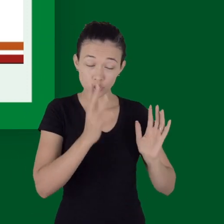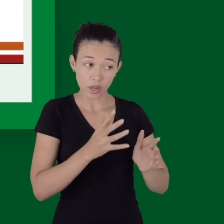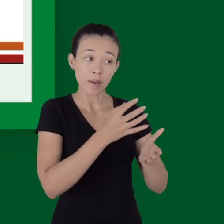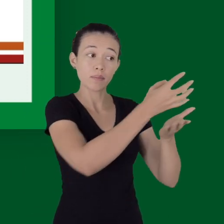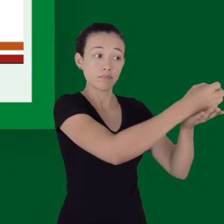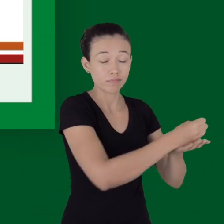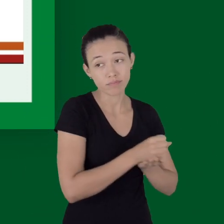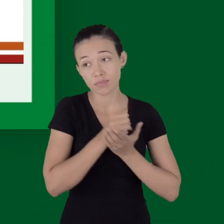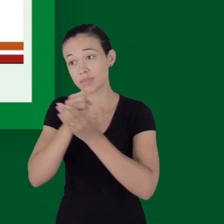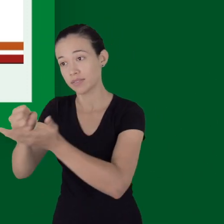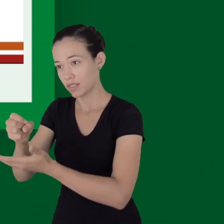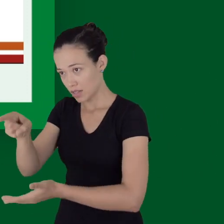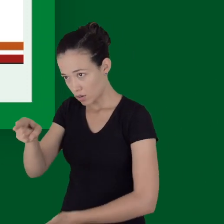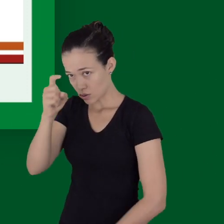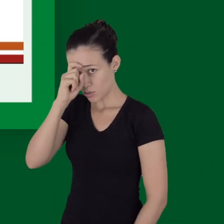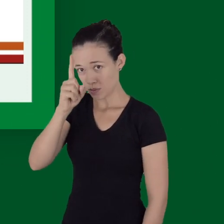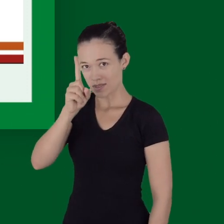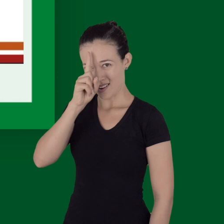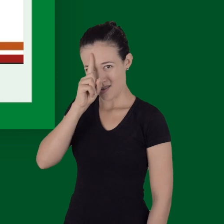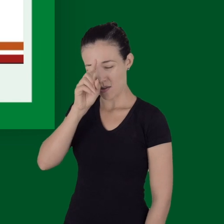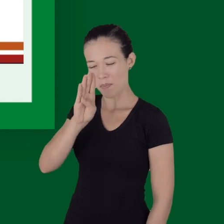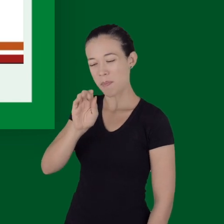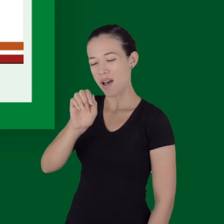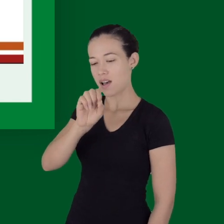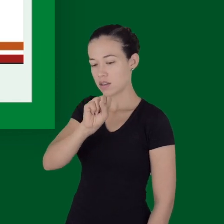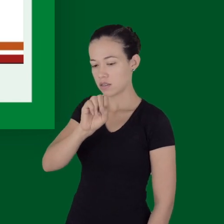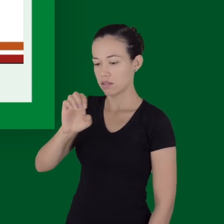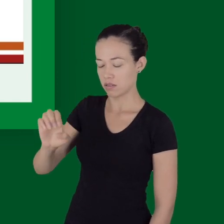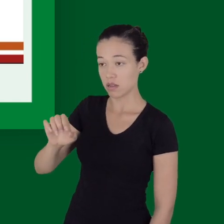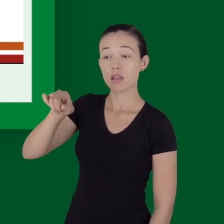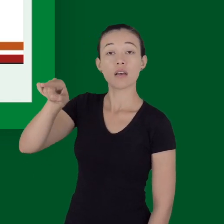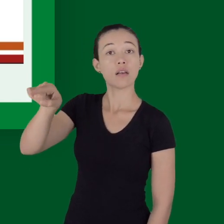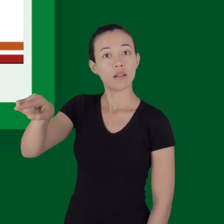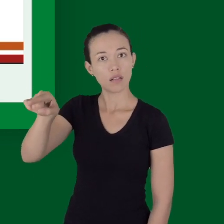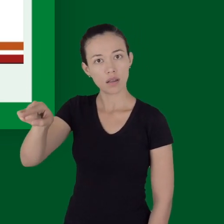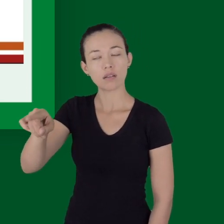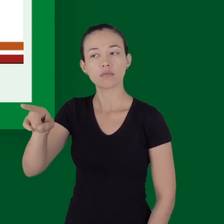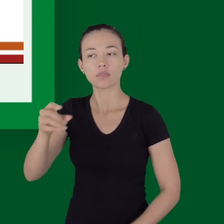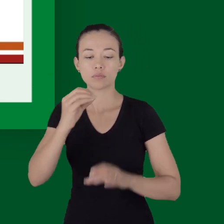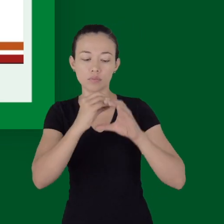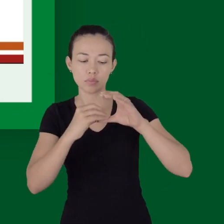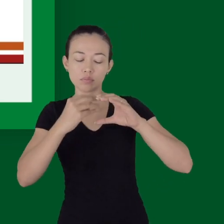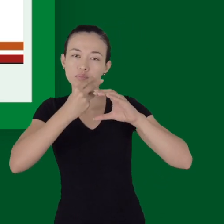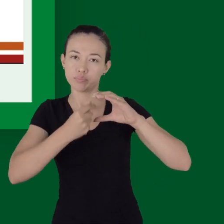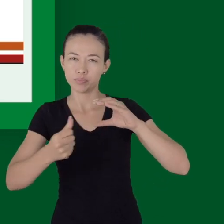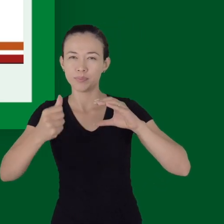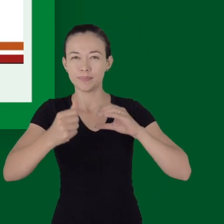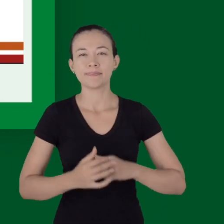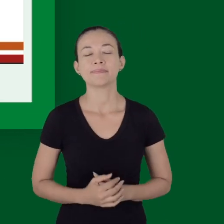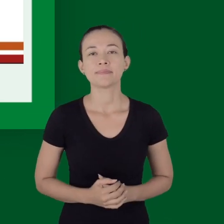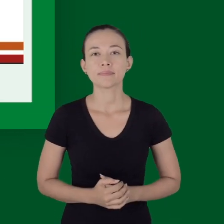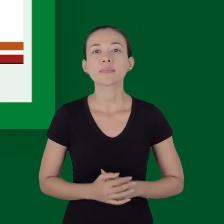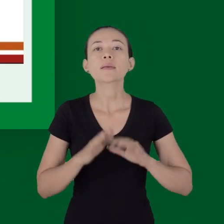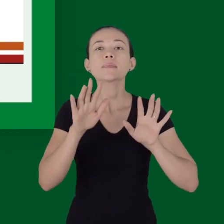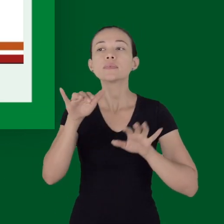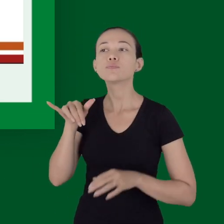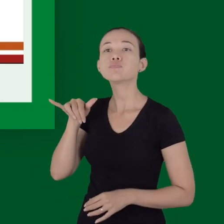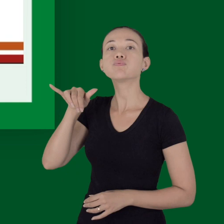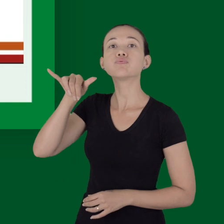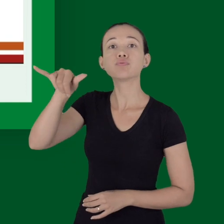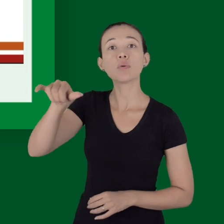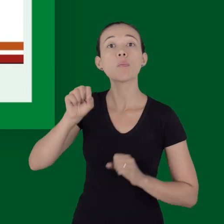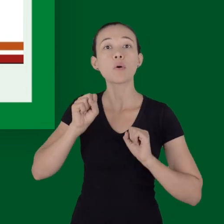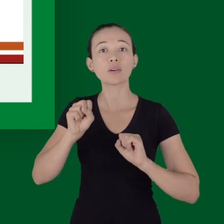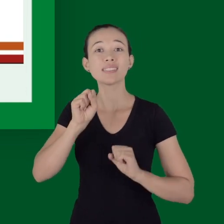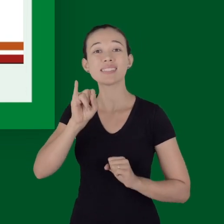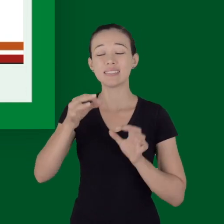o regulador encaminhou uma equipe, a equipe chegou lá, o paciente já estava sem sintoma, a gente levanta a hipótese de AIT, né? Que seria